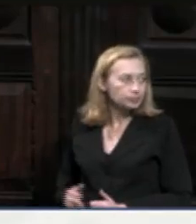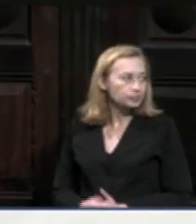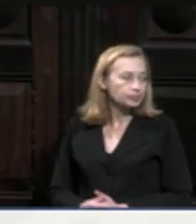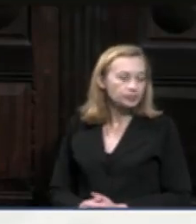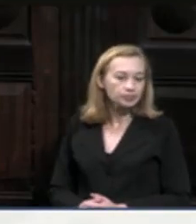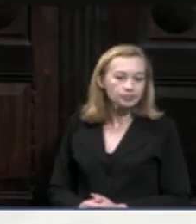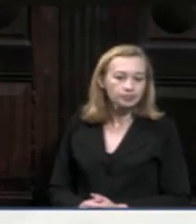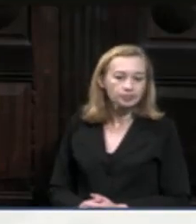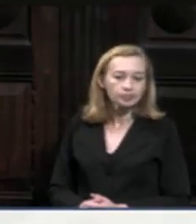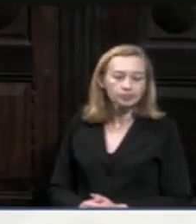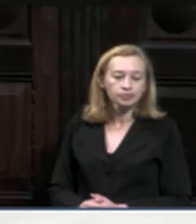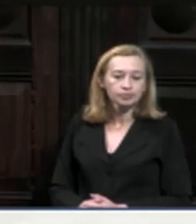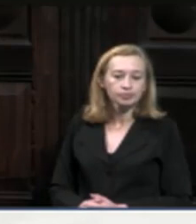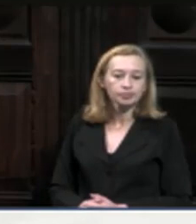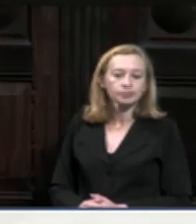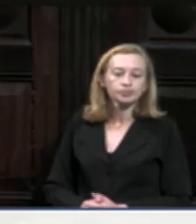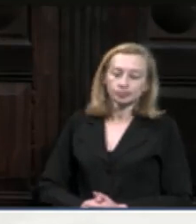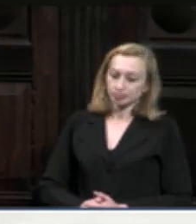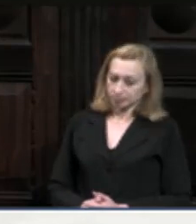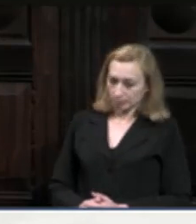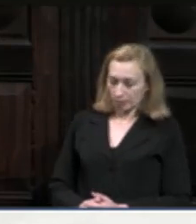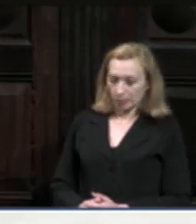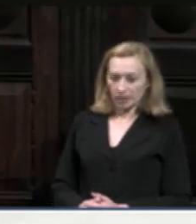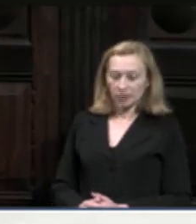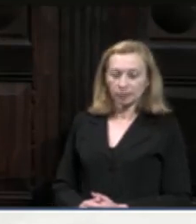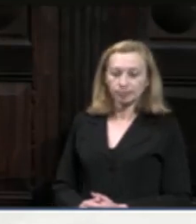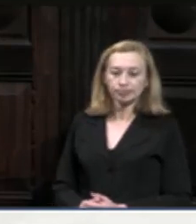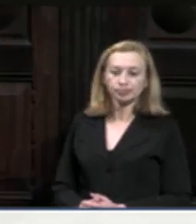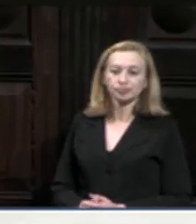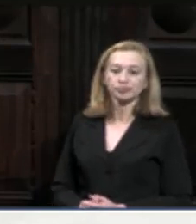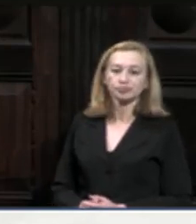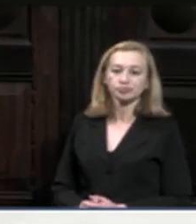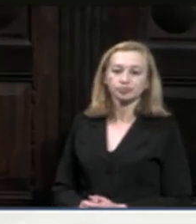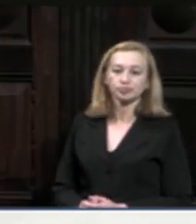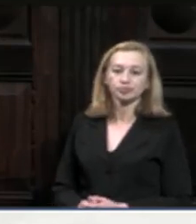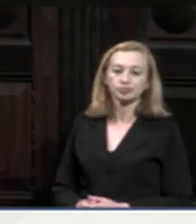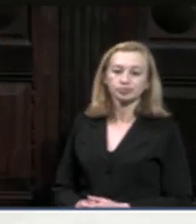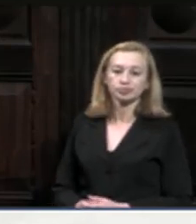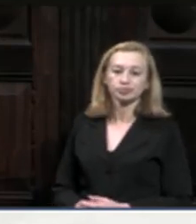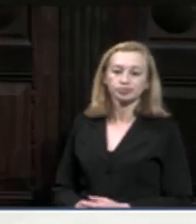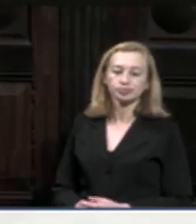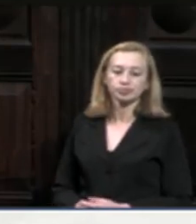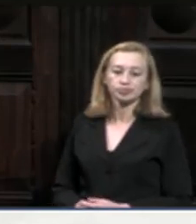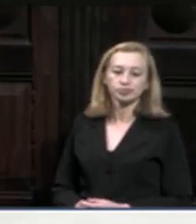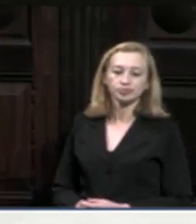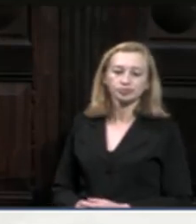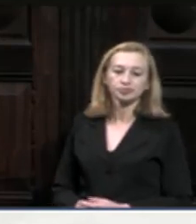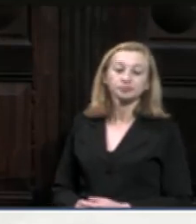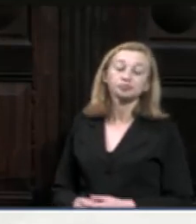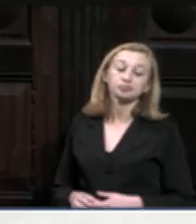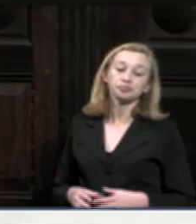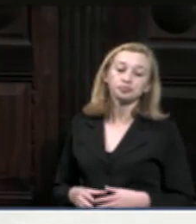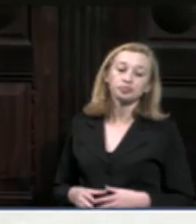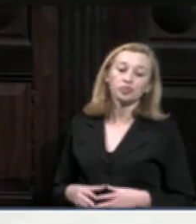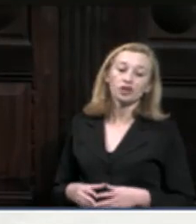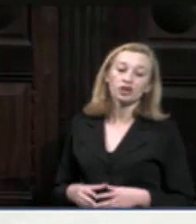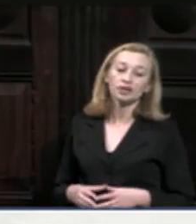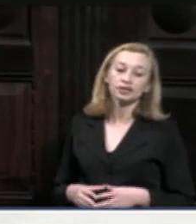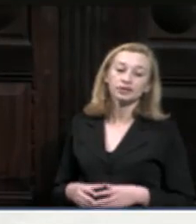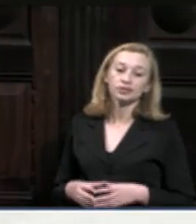como membro da Comissão de Constituição e Justiça, não sou o presidente é o deputado André